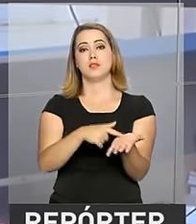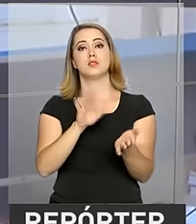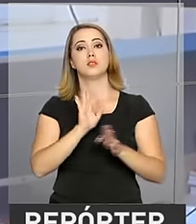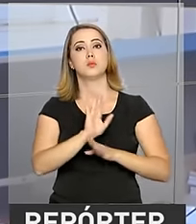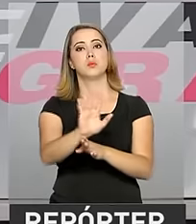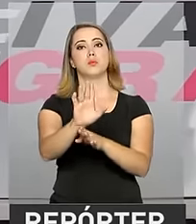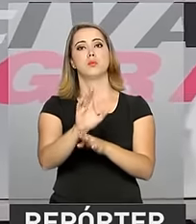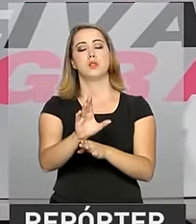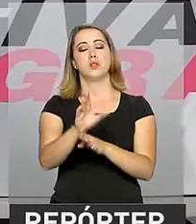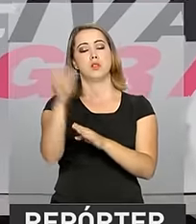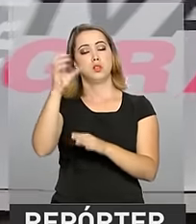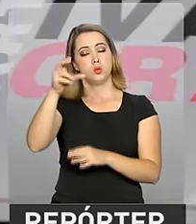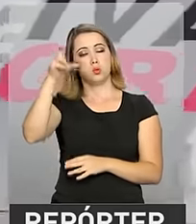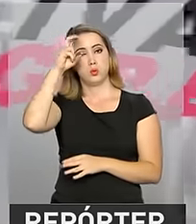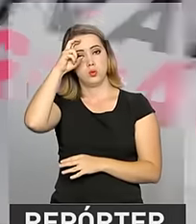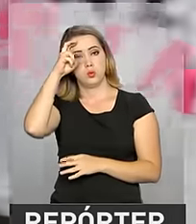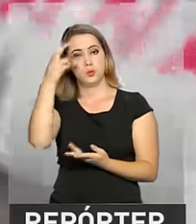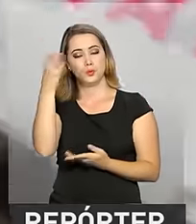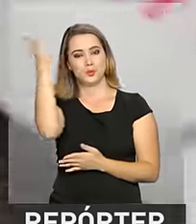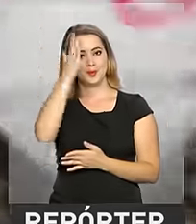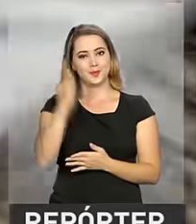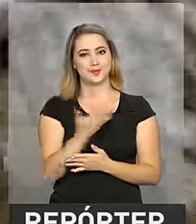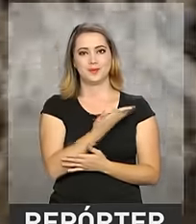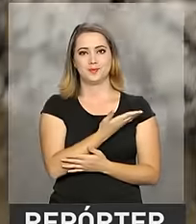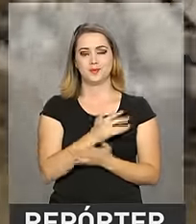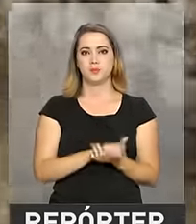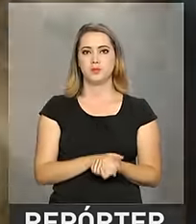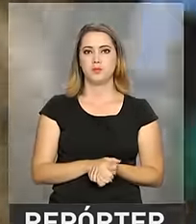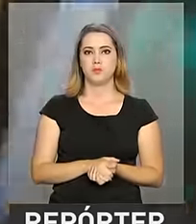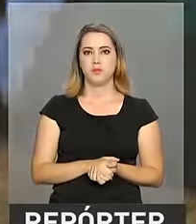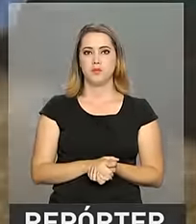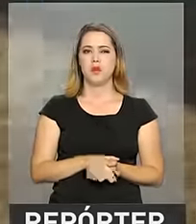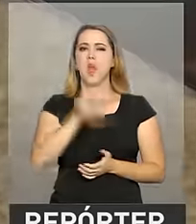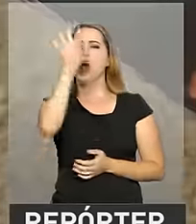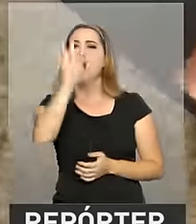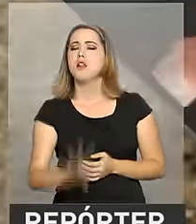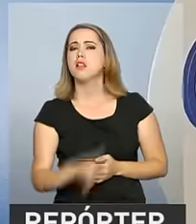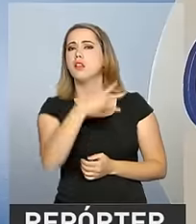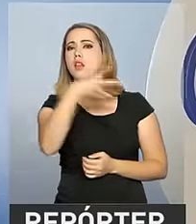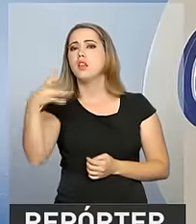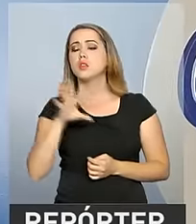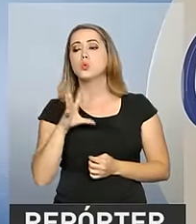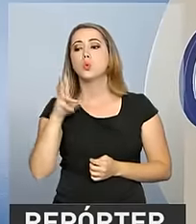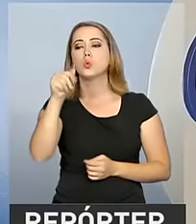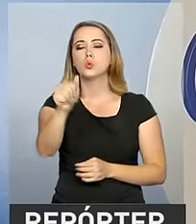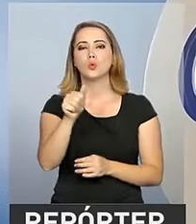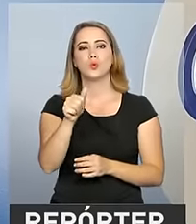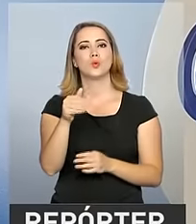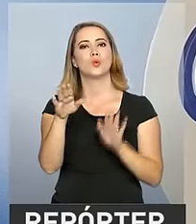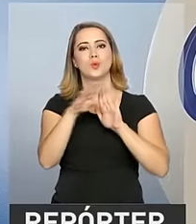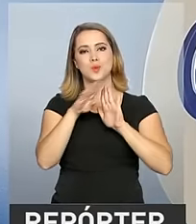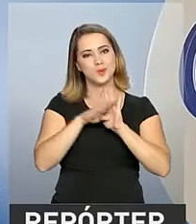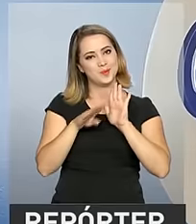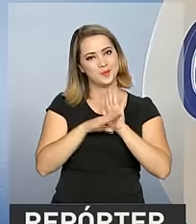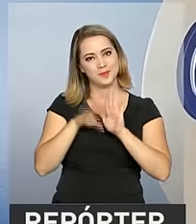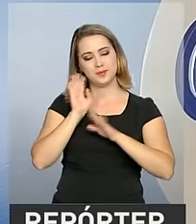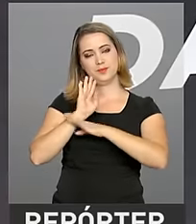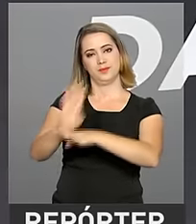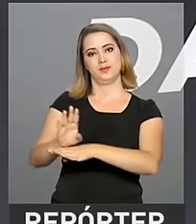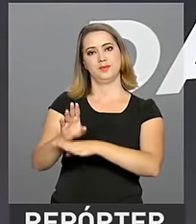brasileiro. A lista com os projetos culturais que vão contar com o patrocínio da Caixa Econômica